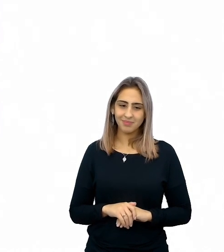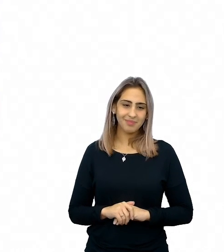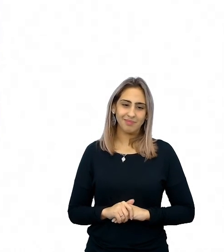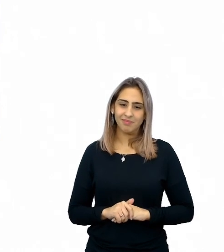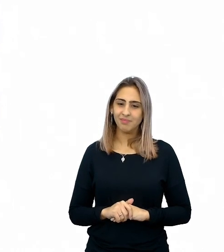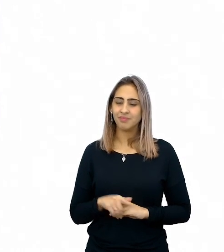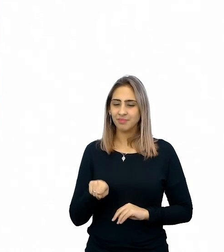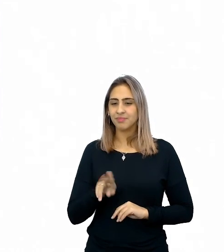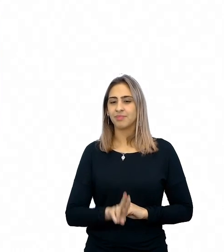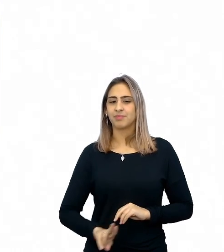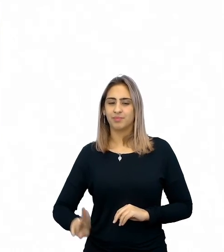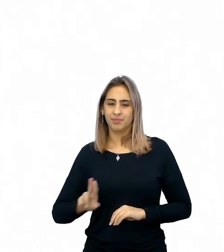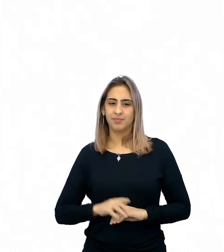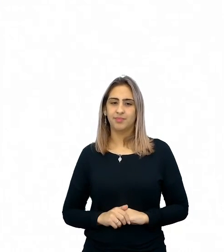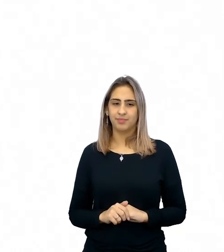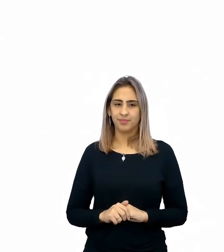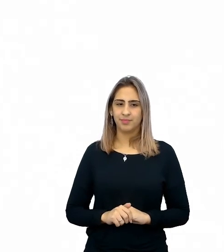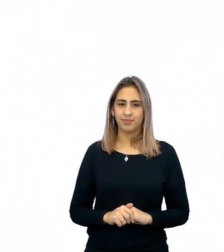serão utilizadas.